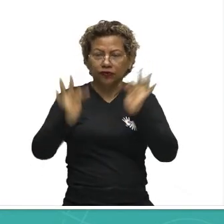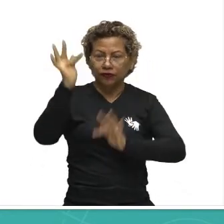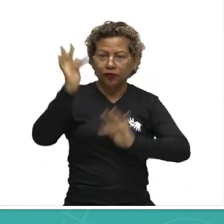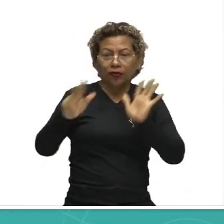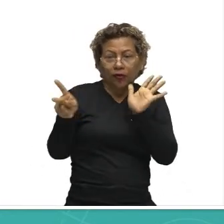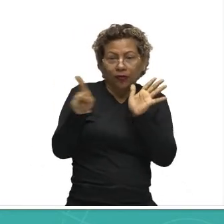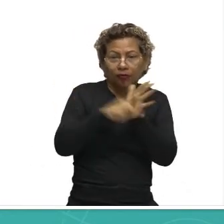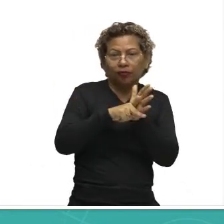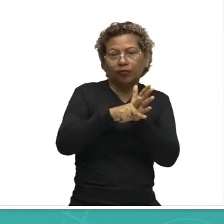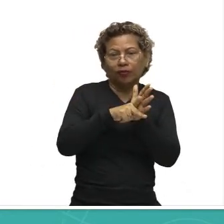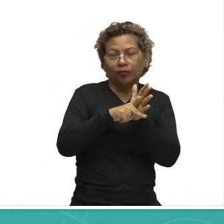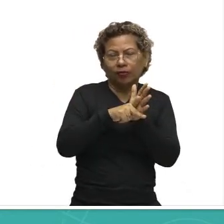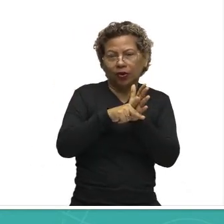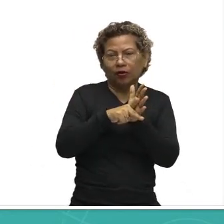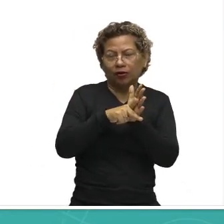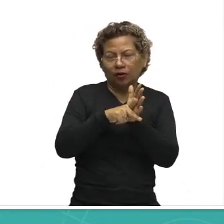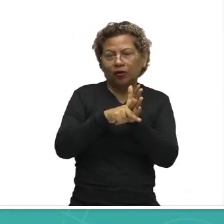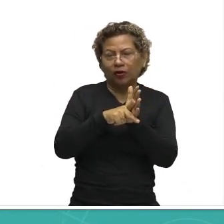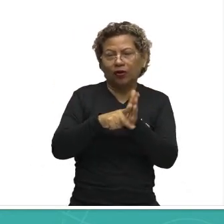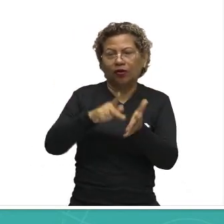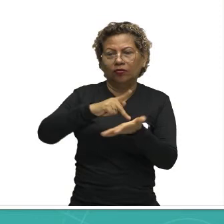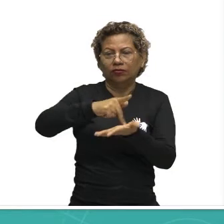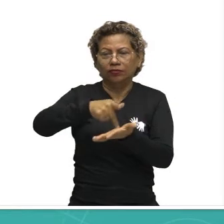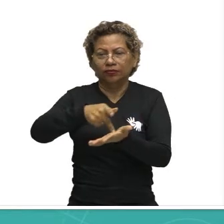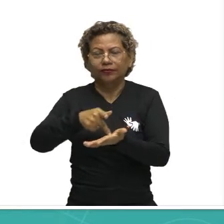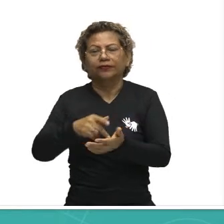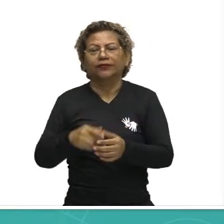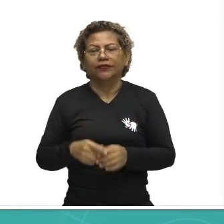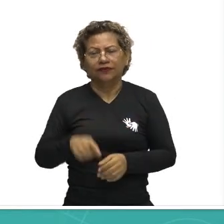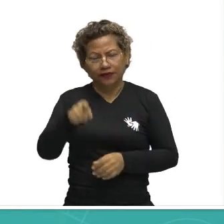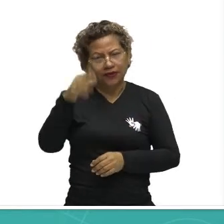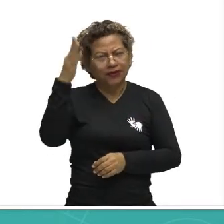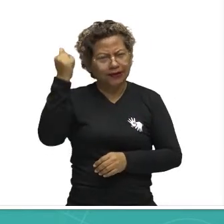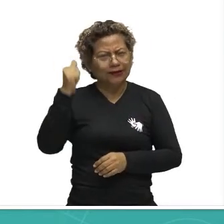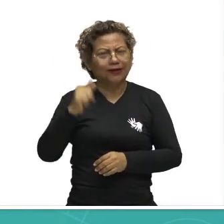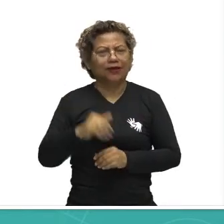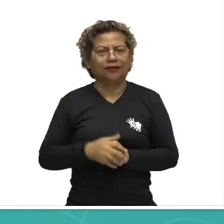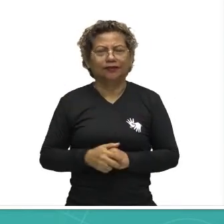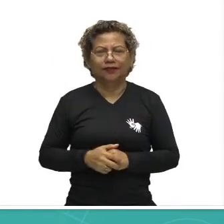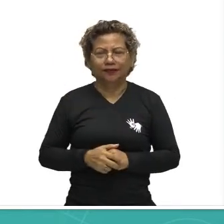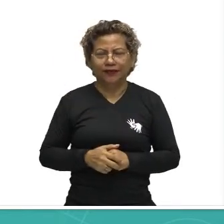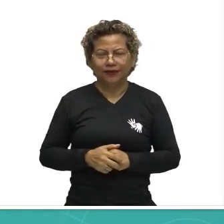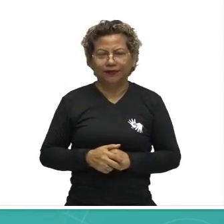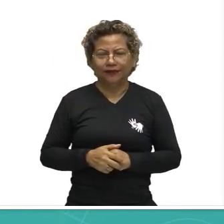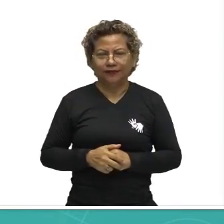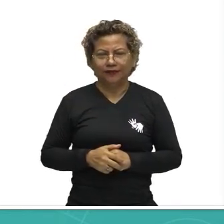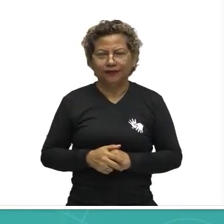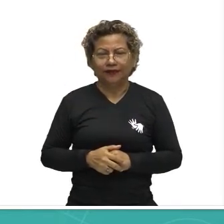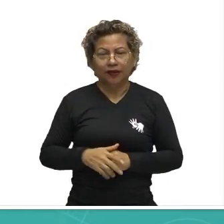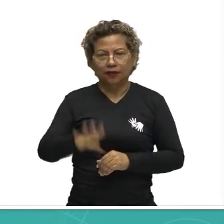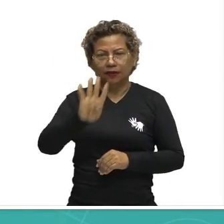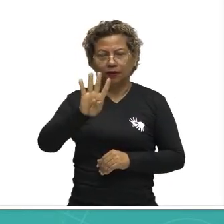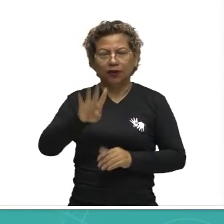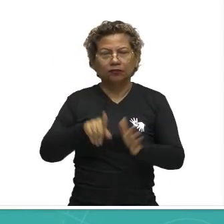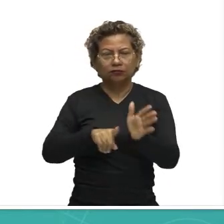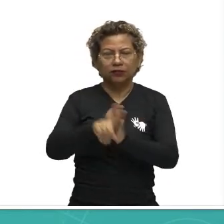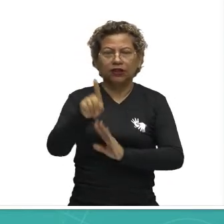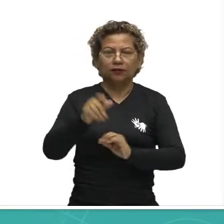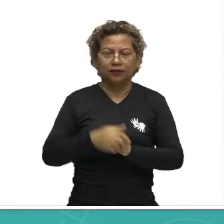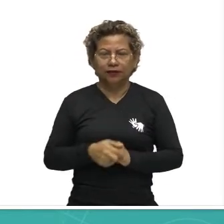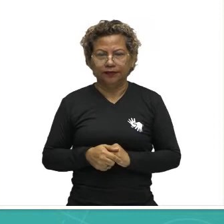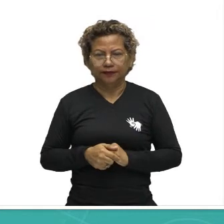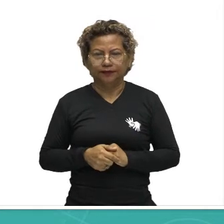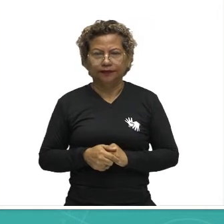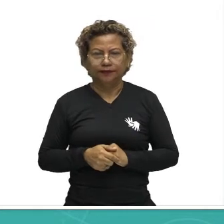país que é berço do balé clássico? Já sabem qual é, não é verdade? Nós temos a quarta questão. Diz